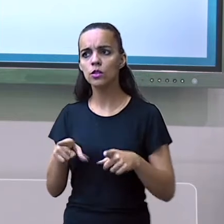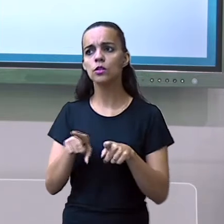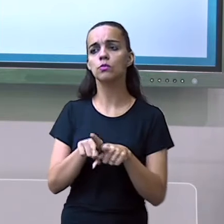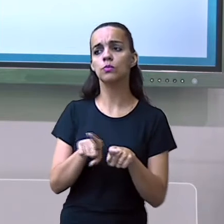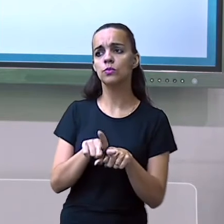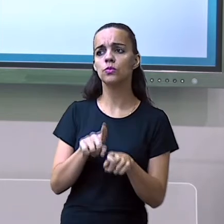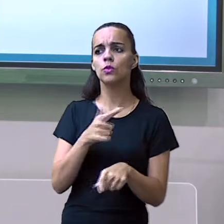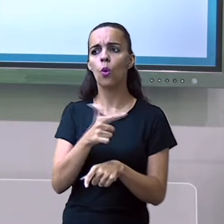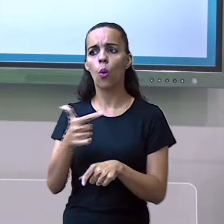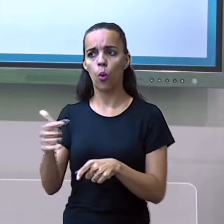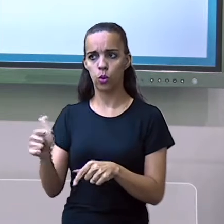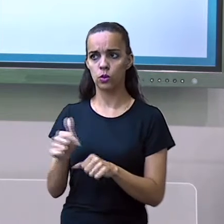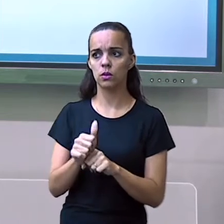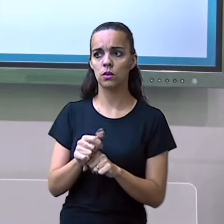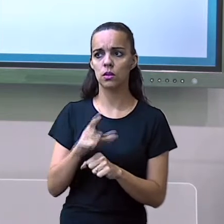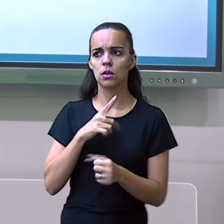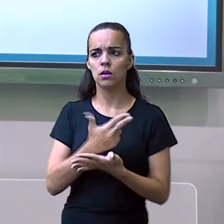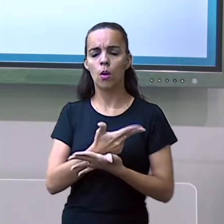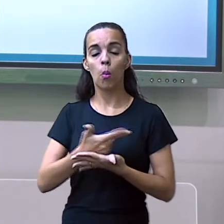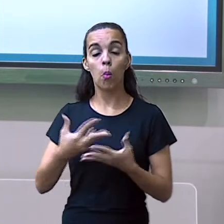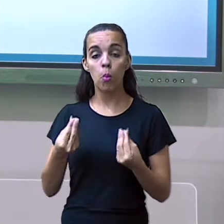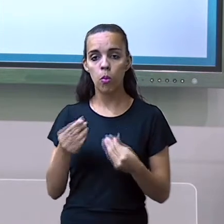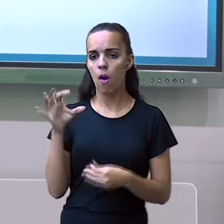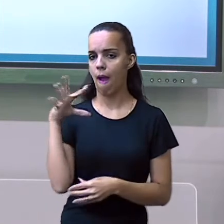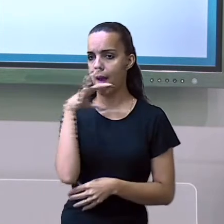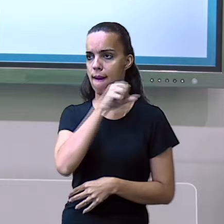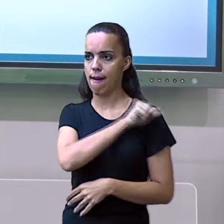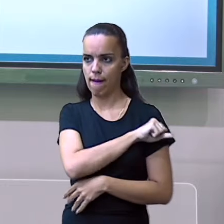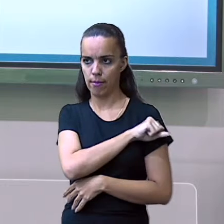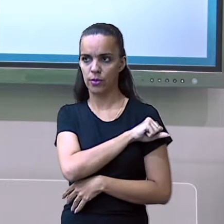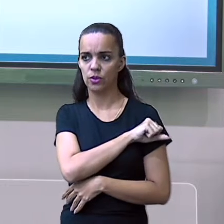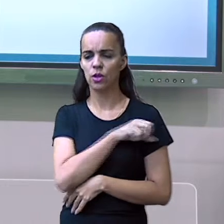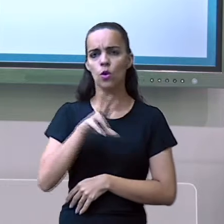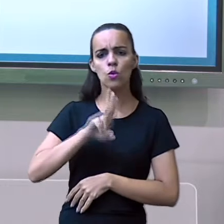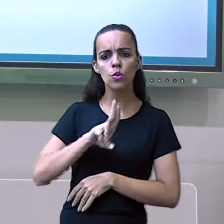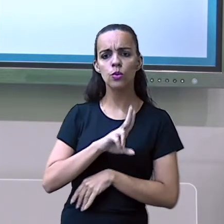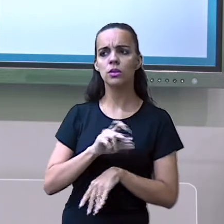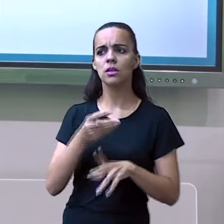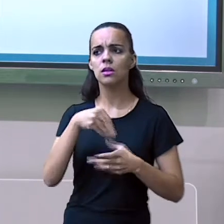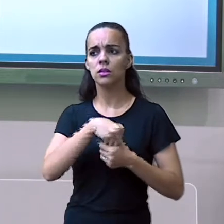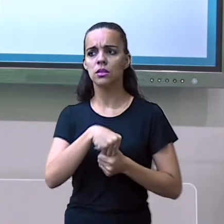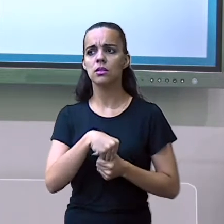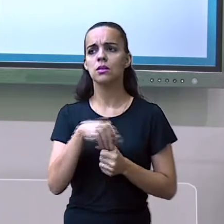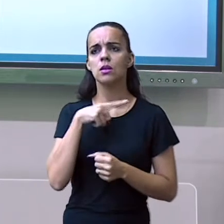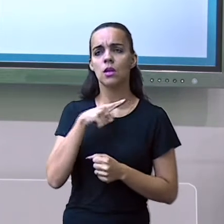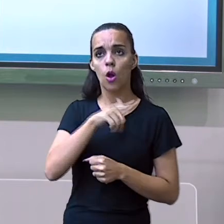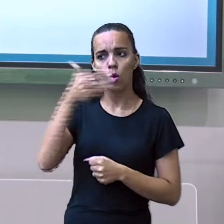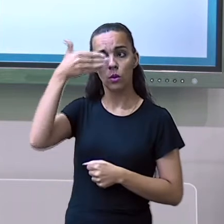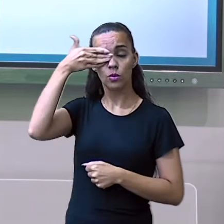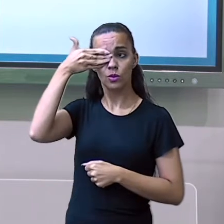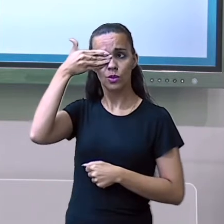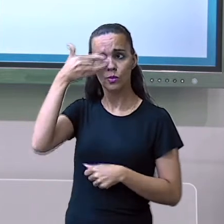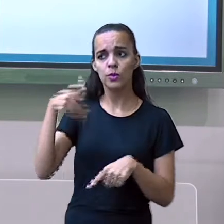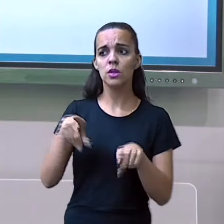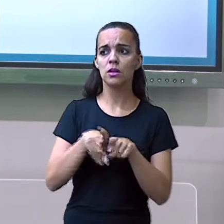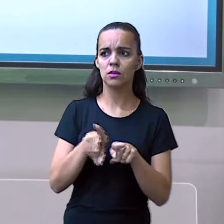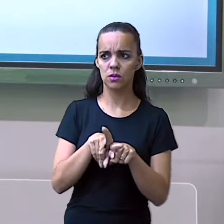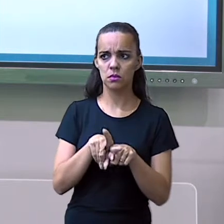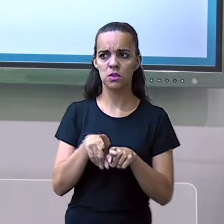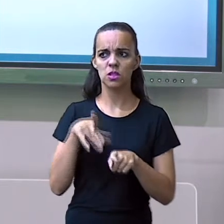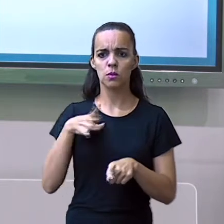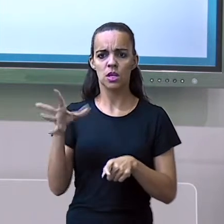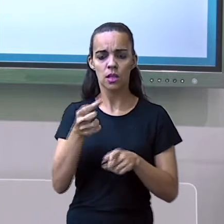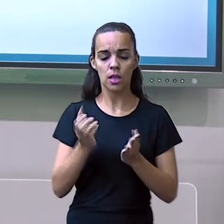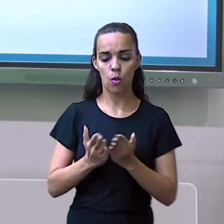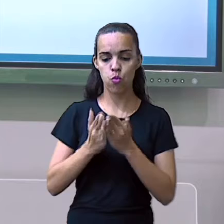silenciosamente e com muita rapidez, tal como os piratas ao atacarem